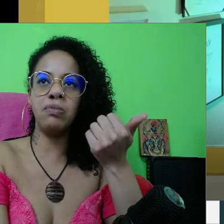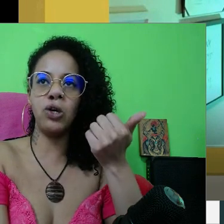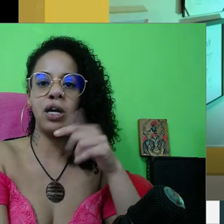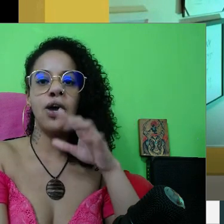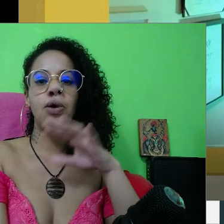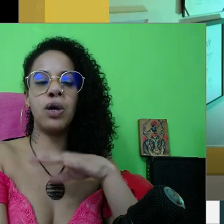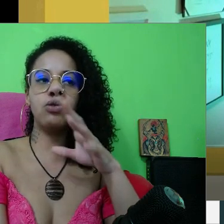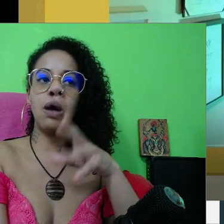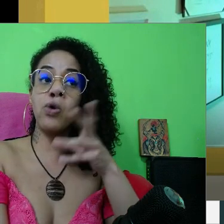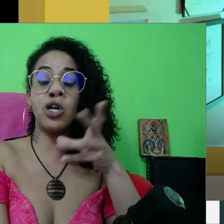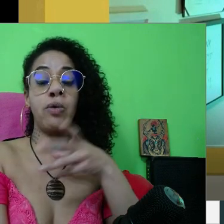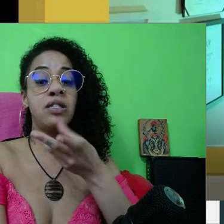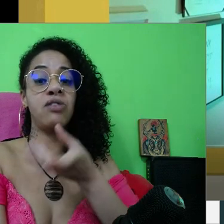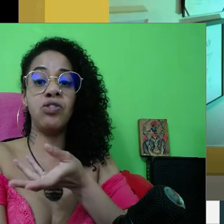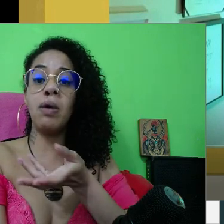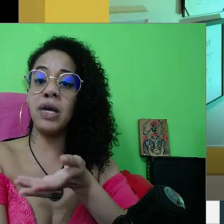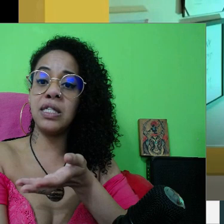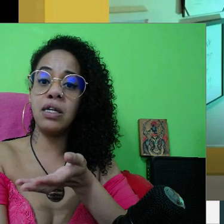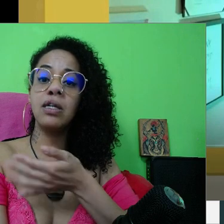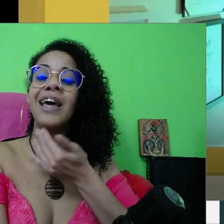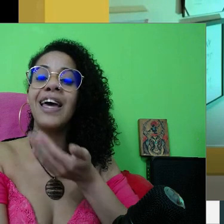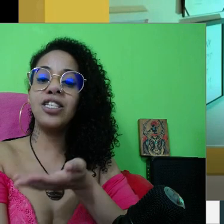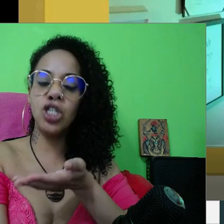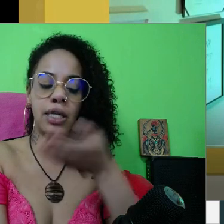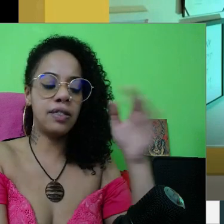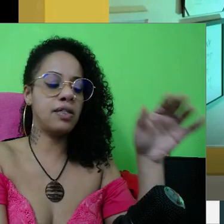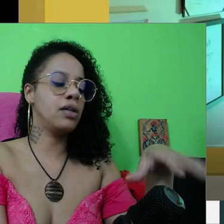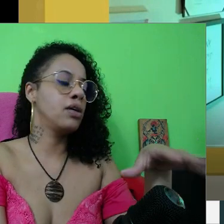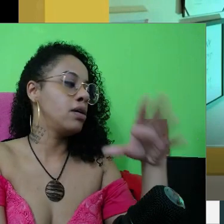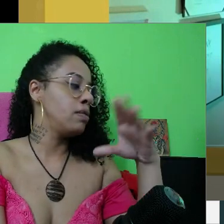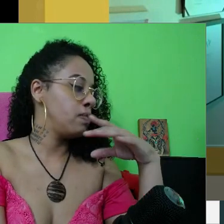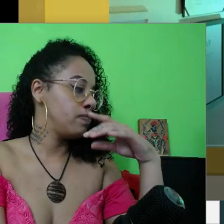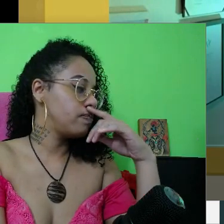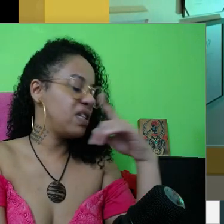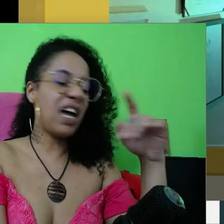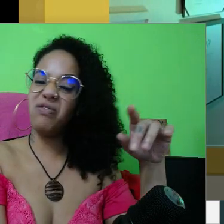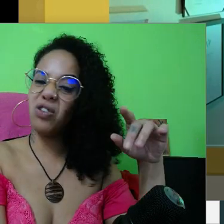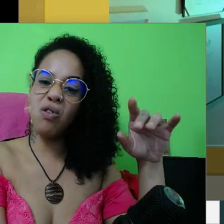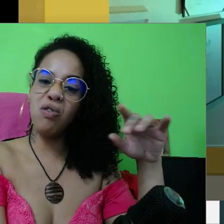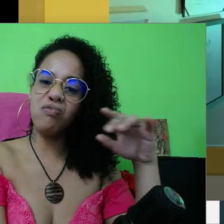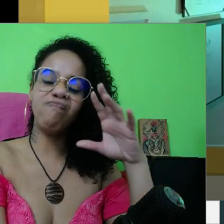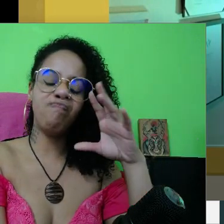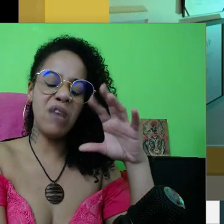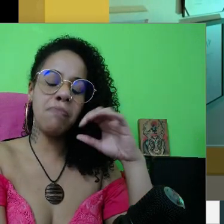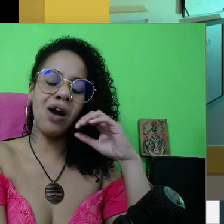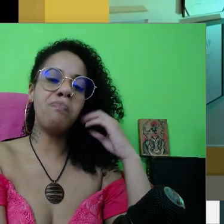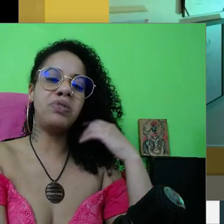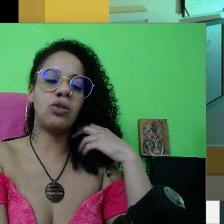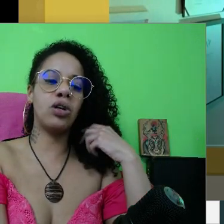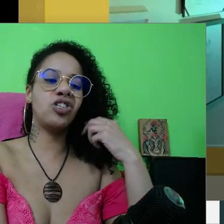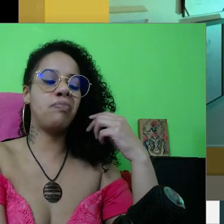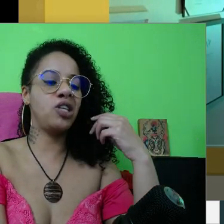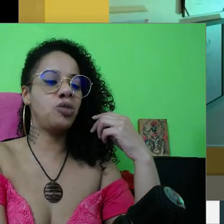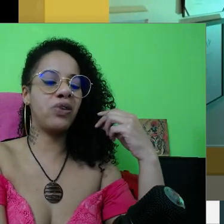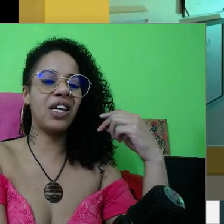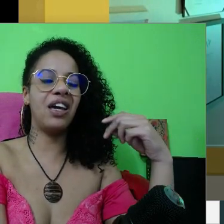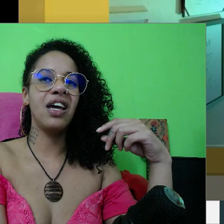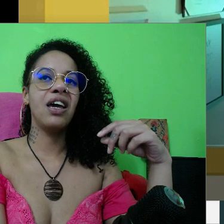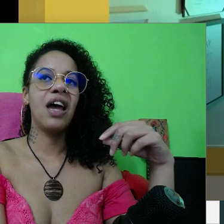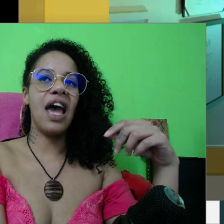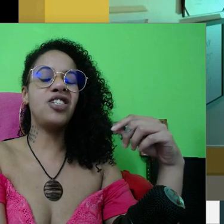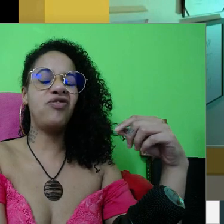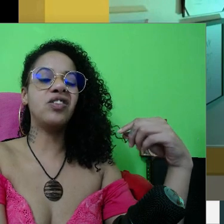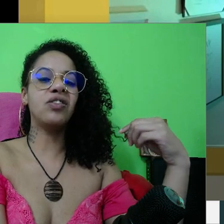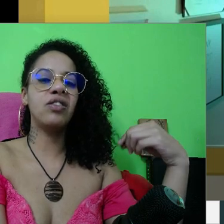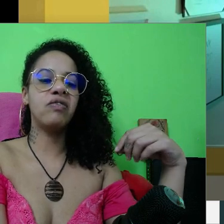disse Nina Simone quando o amor não é servido à mesa retire-se e ela ficou bem mal psicologicamente porque